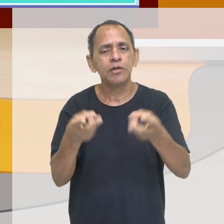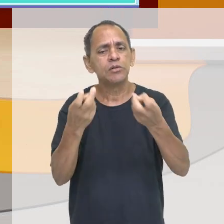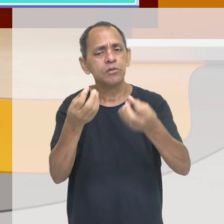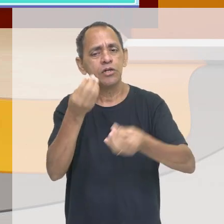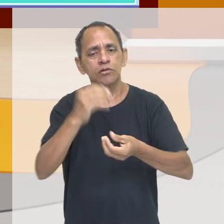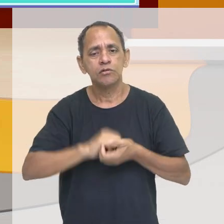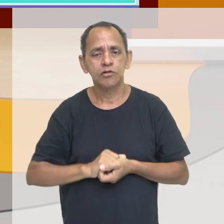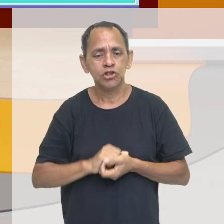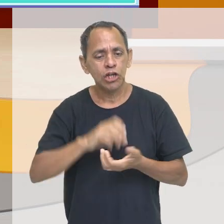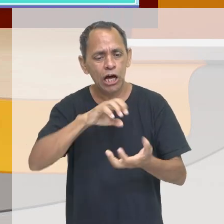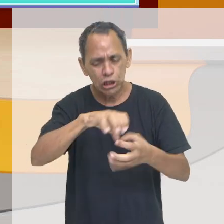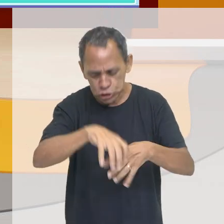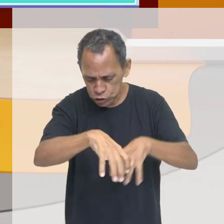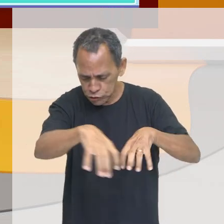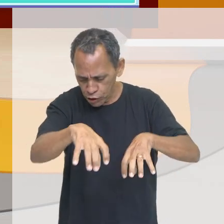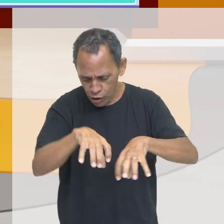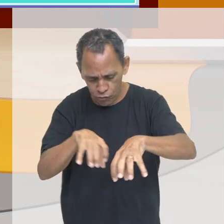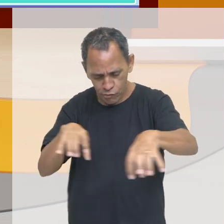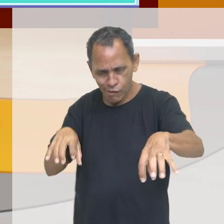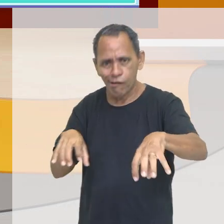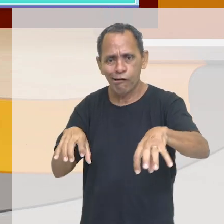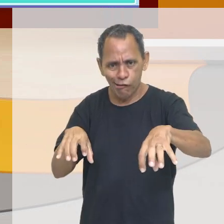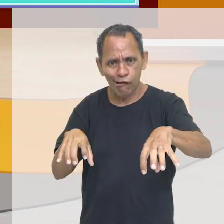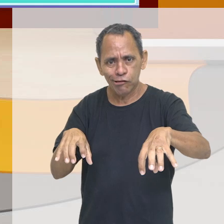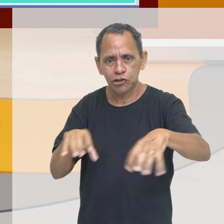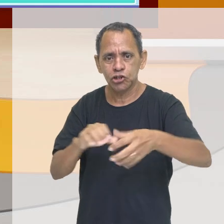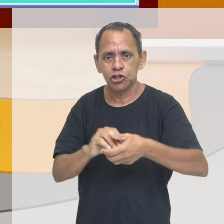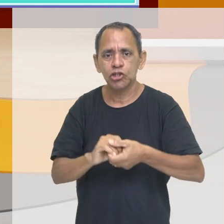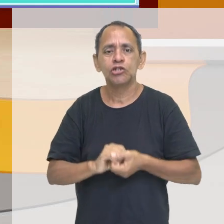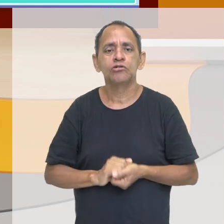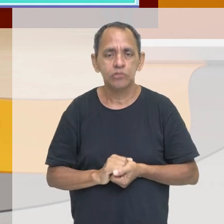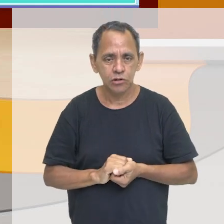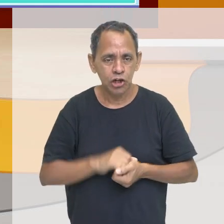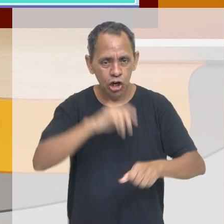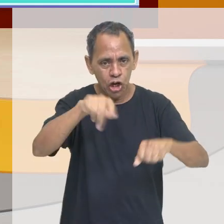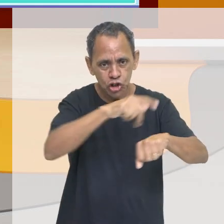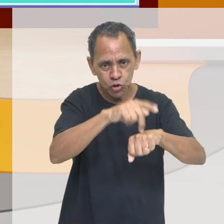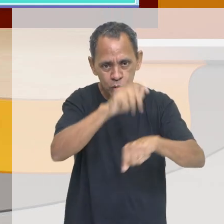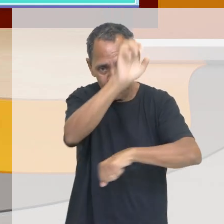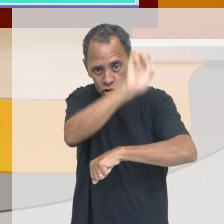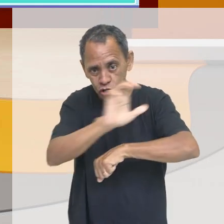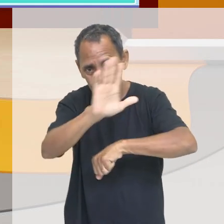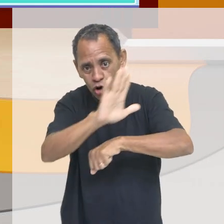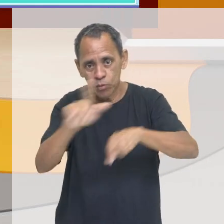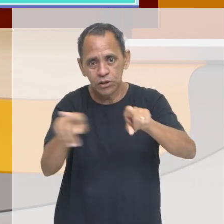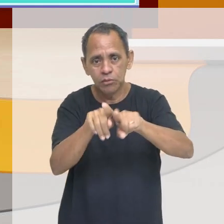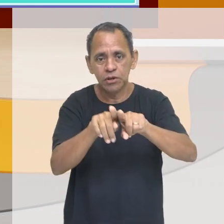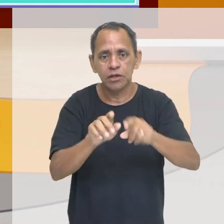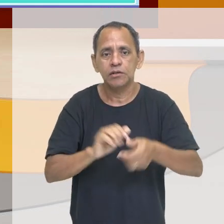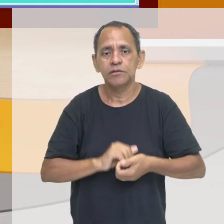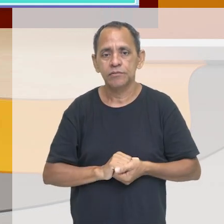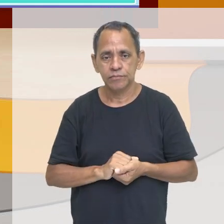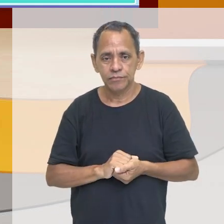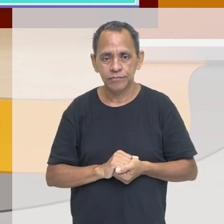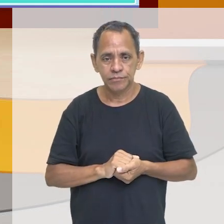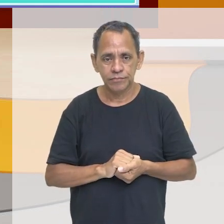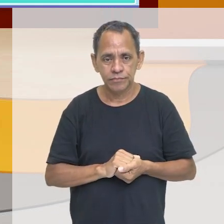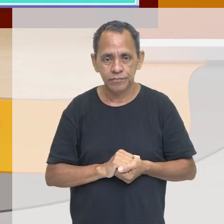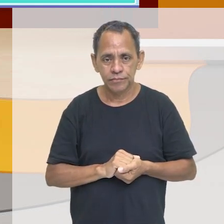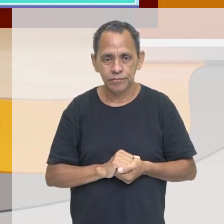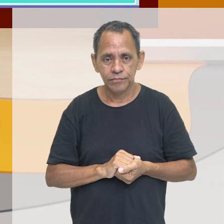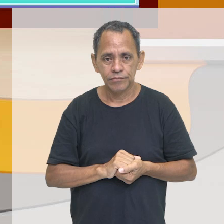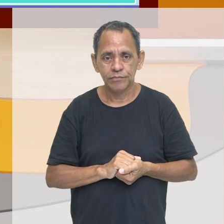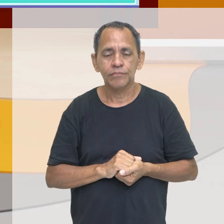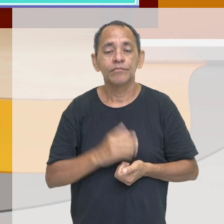dividido entre as potências europeias. Na África Central, por exemplo, ocorreu ali algo interessante, tá, gente? A